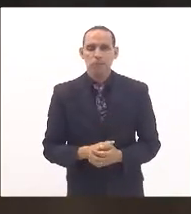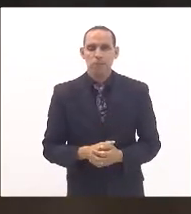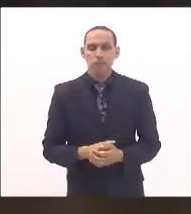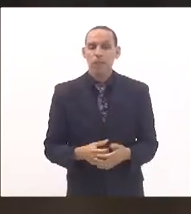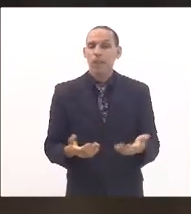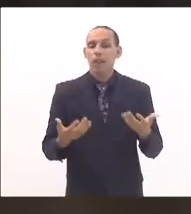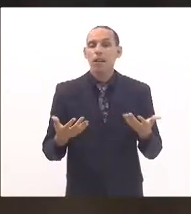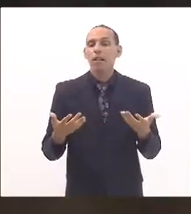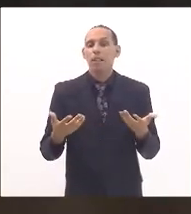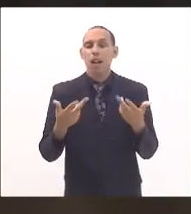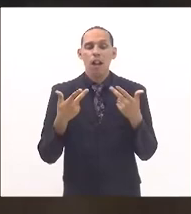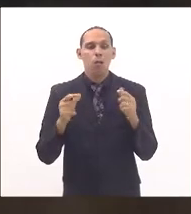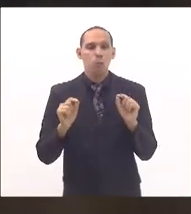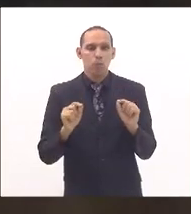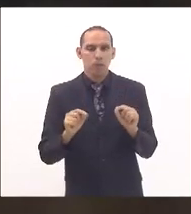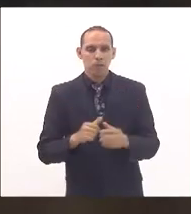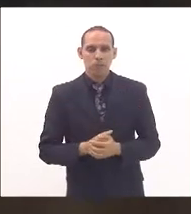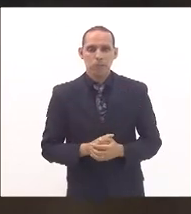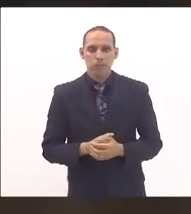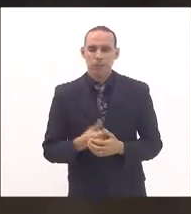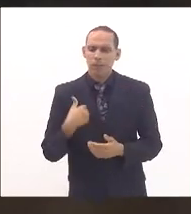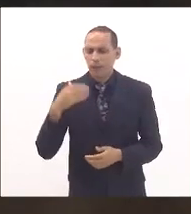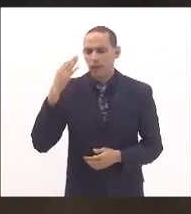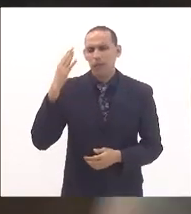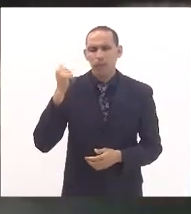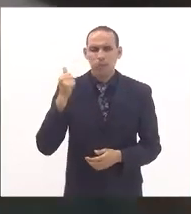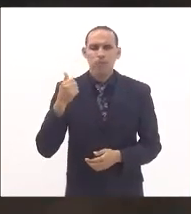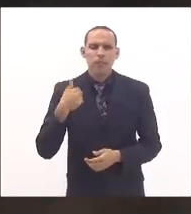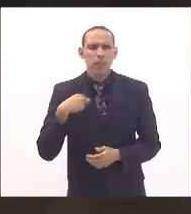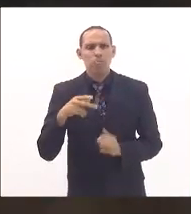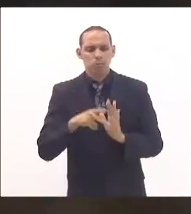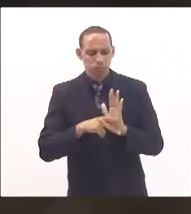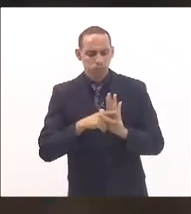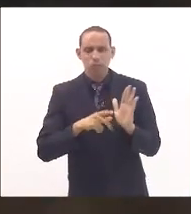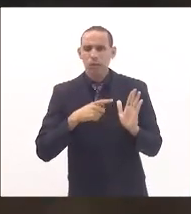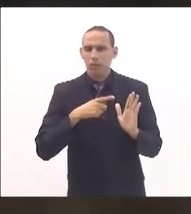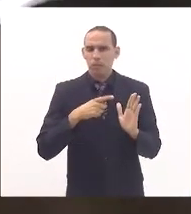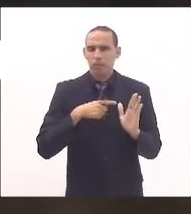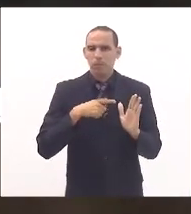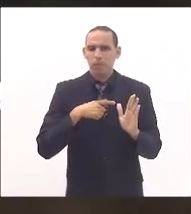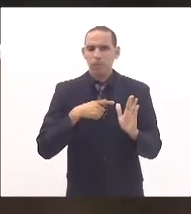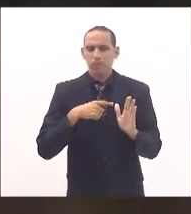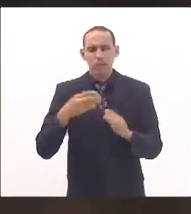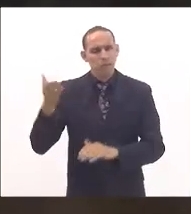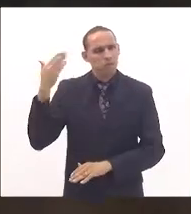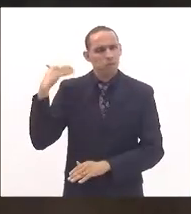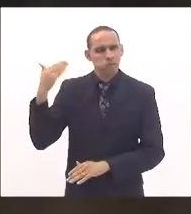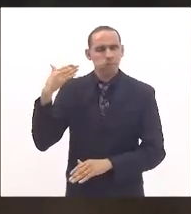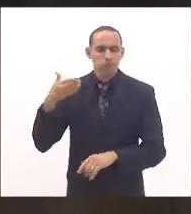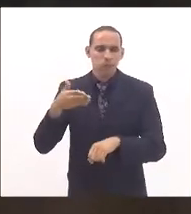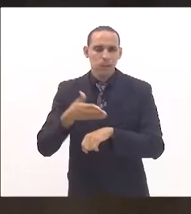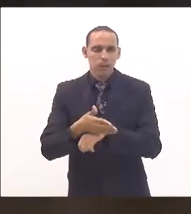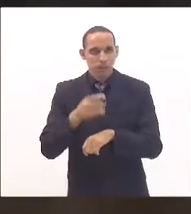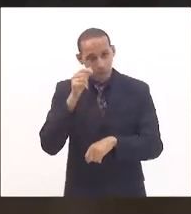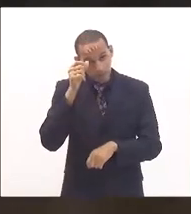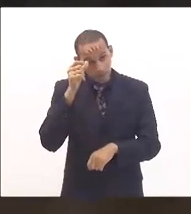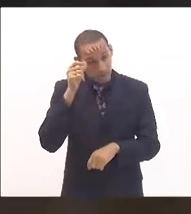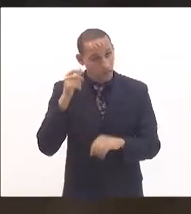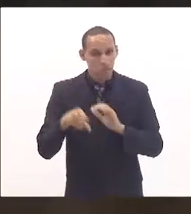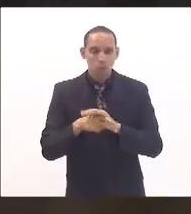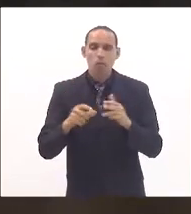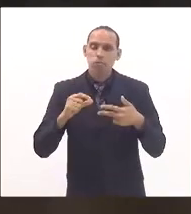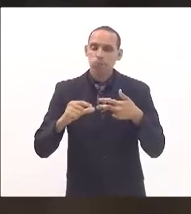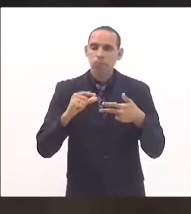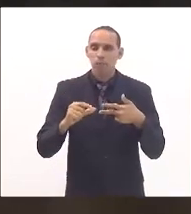quero dizer com isso? Eu sei que eu tenho um projeto que foi entrado anteriormente a esse do Poder Executivo